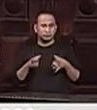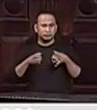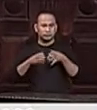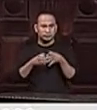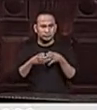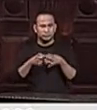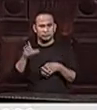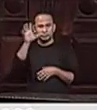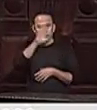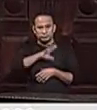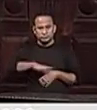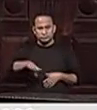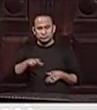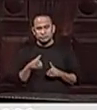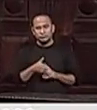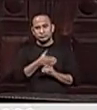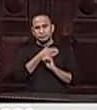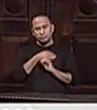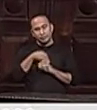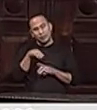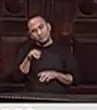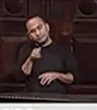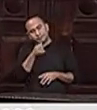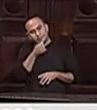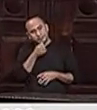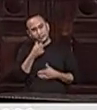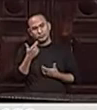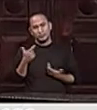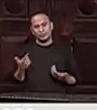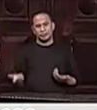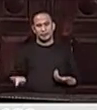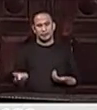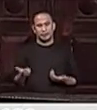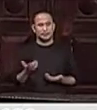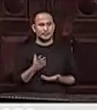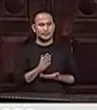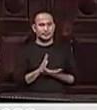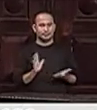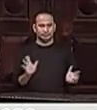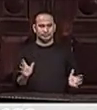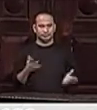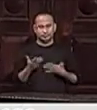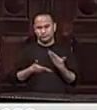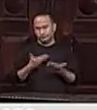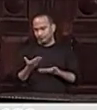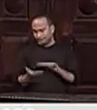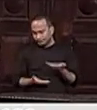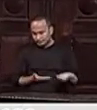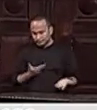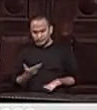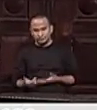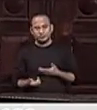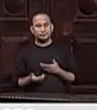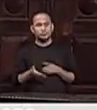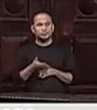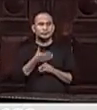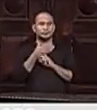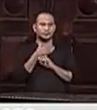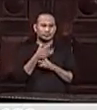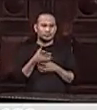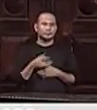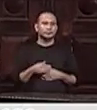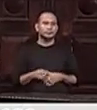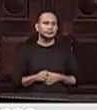livre na cidade do Rio de Janeiro é lamentável. Não existe mais nenhum cuidado com a defesa do patrimônio. E